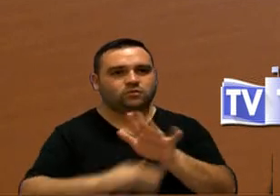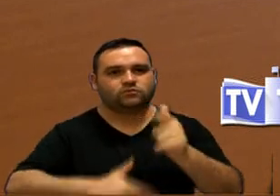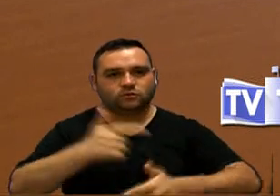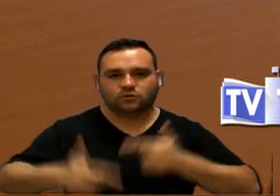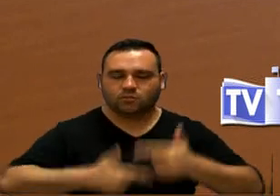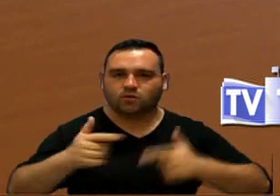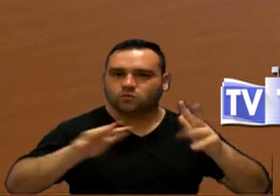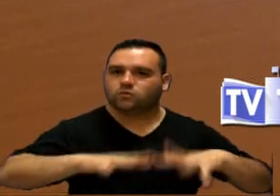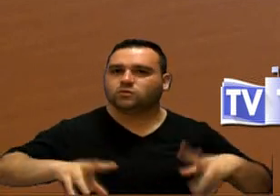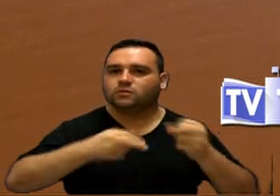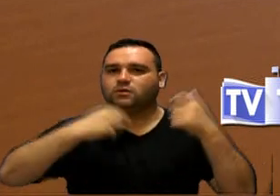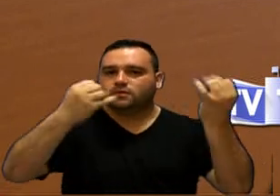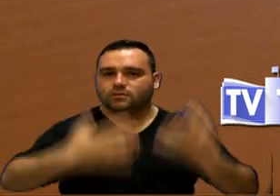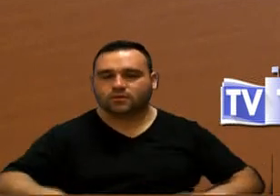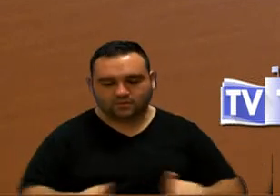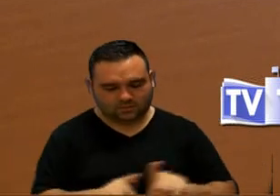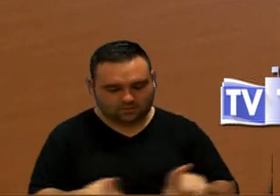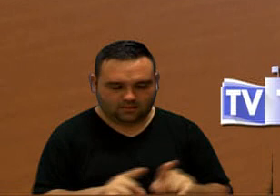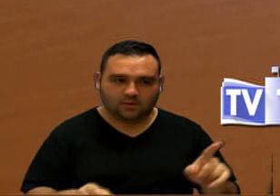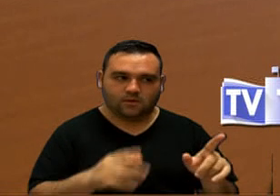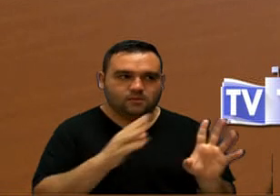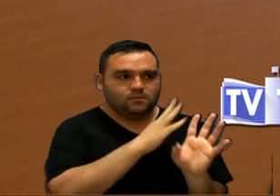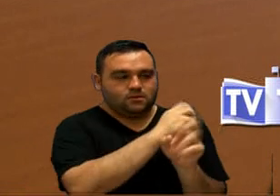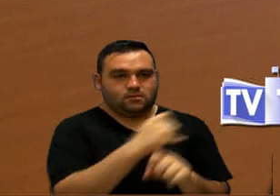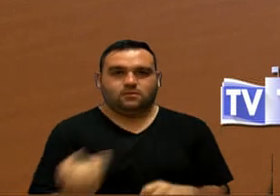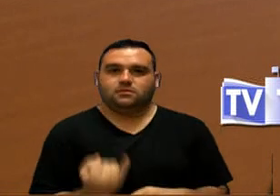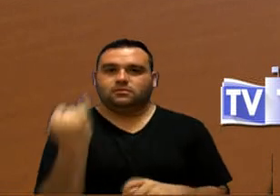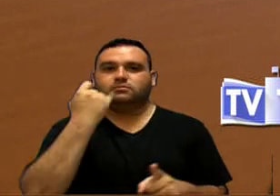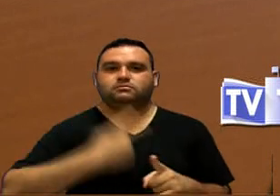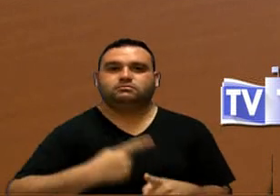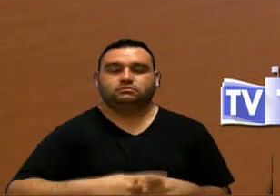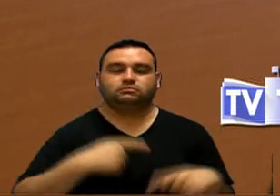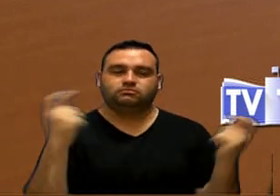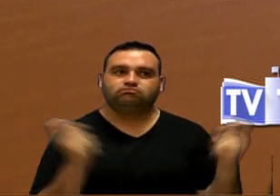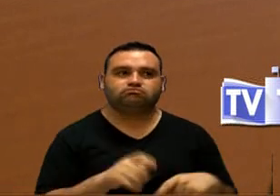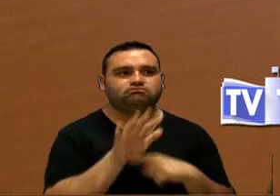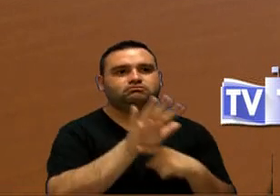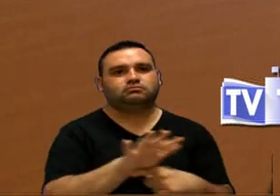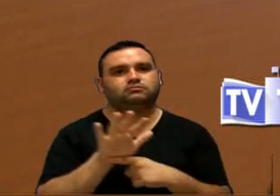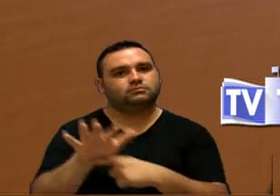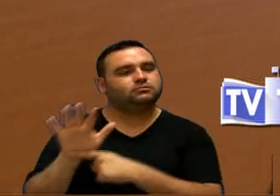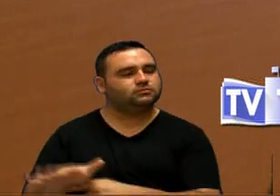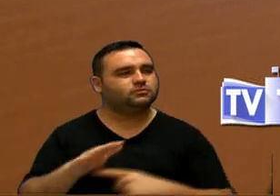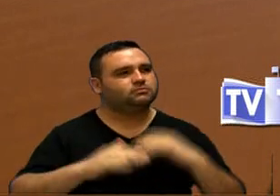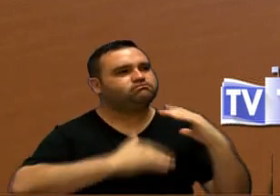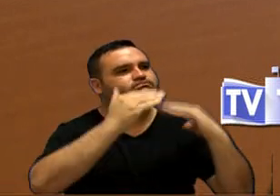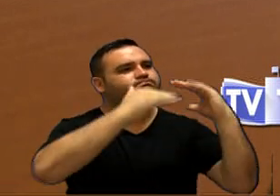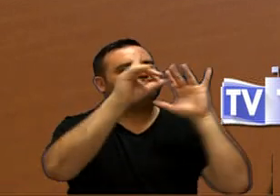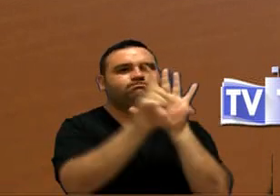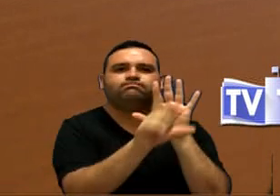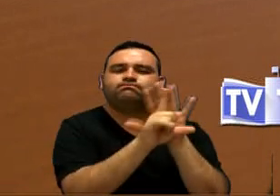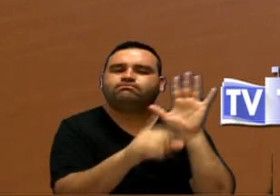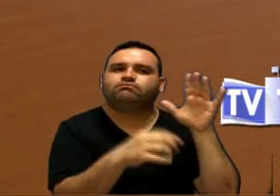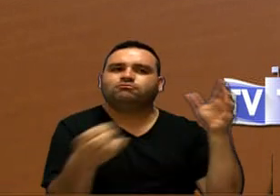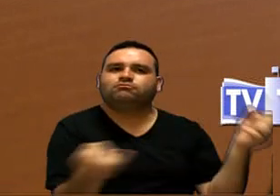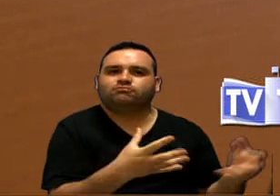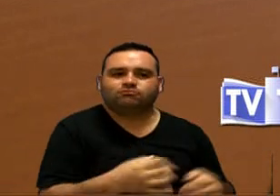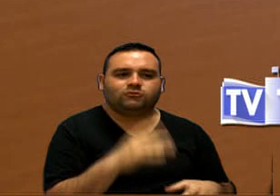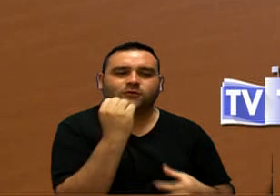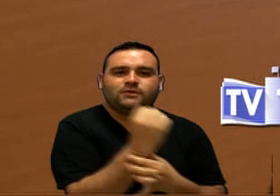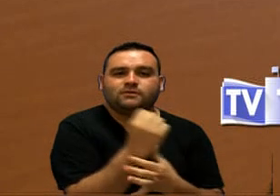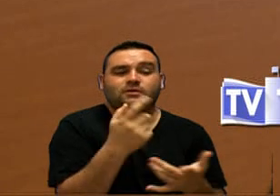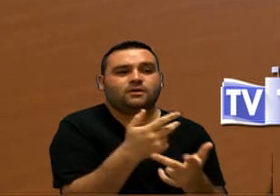assistentes, e dizer que esses números eles são muito importantes para que a gente possa ajudar na construção de políticas públicas de segurança